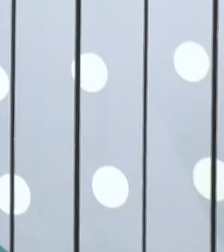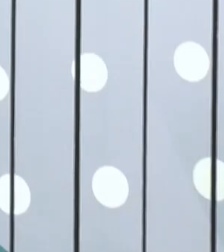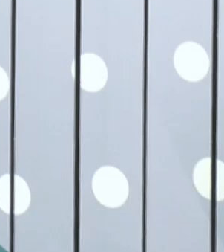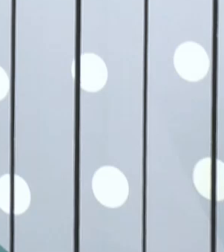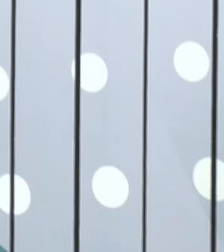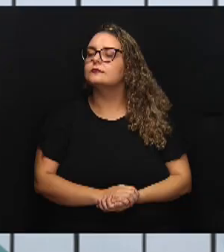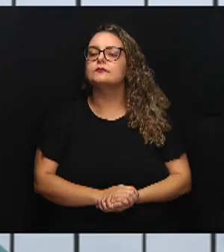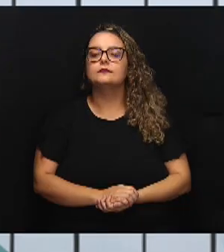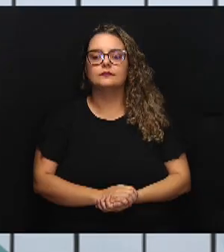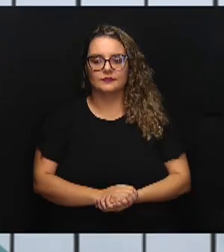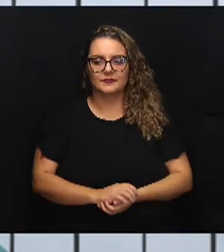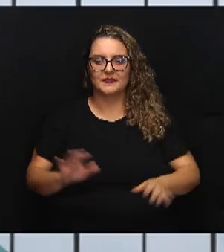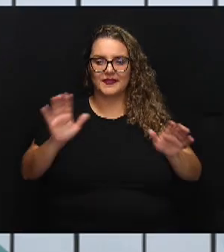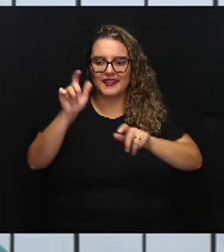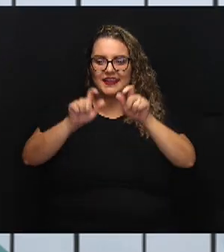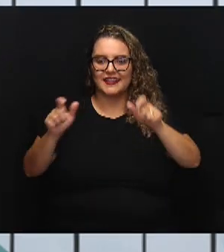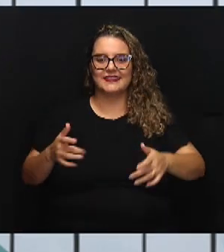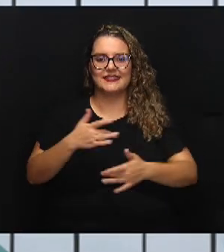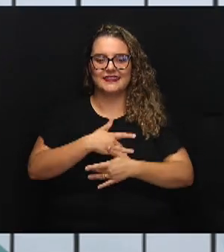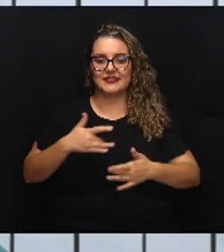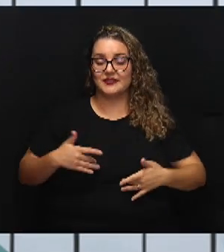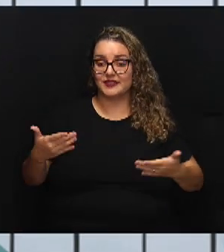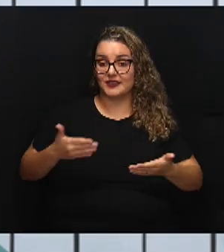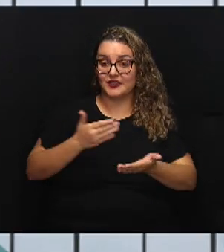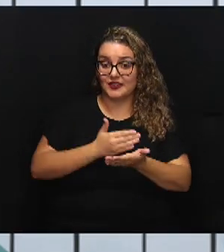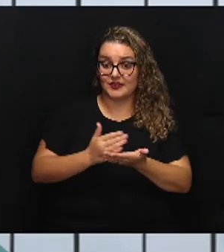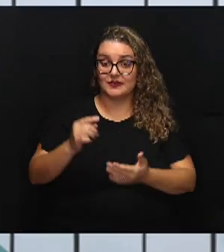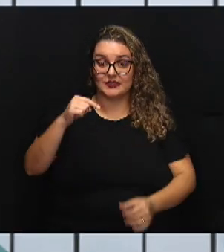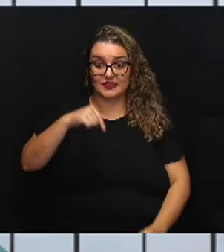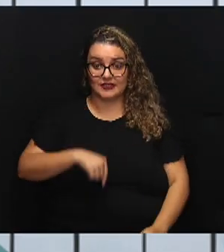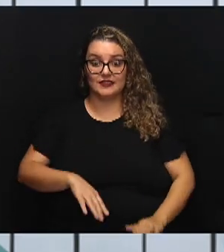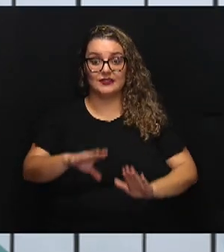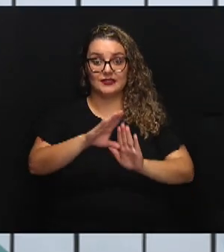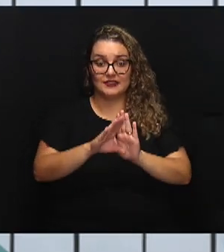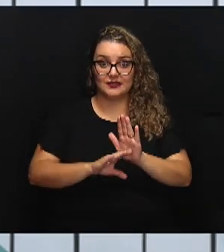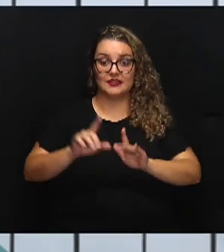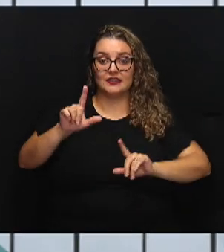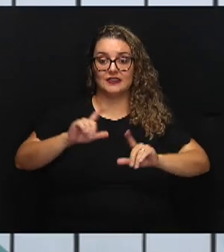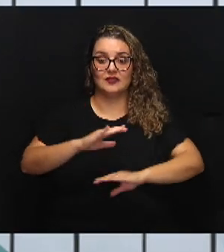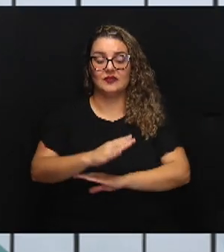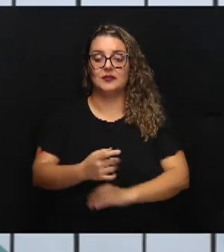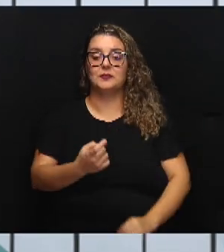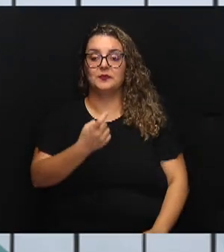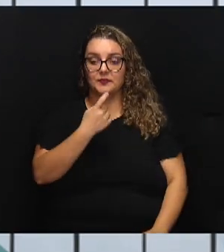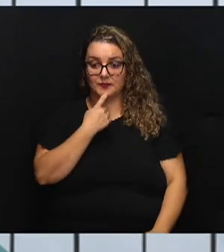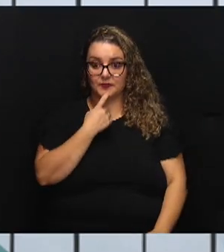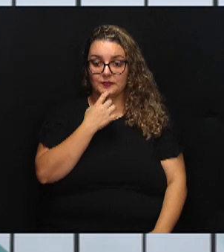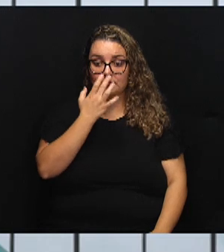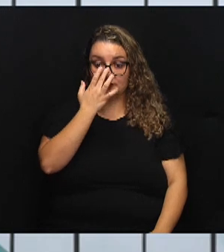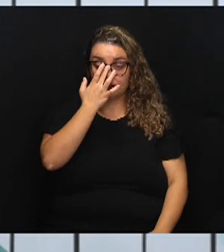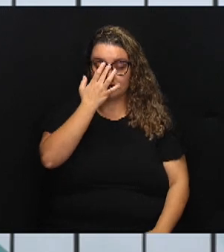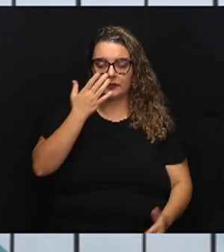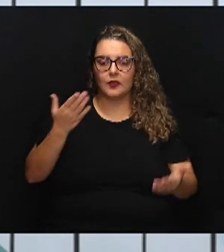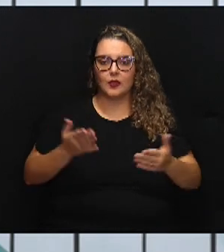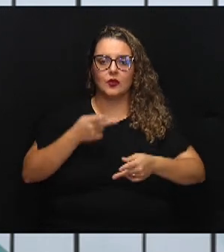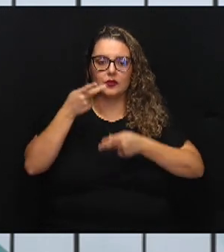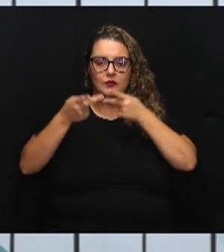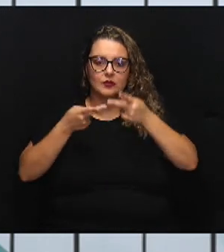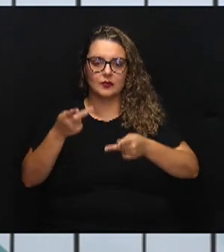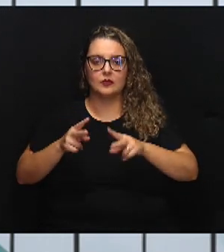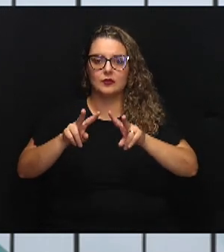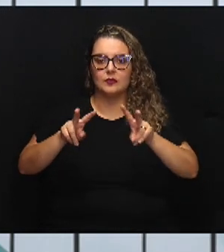Olá pessoal, mais um Saúde Agora começando aqui na programação da TV Câmara Campinas. Hoje nós vamos falar